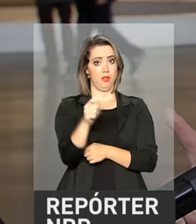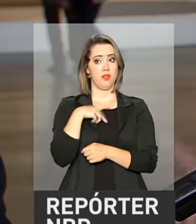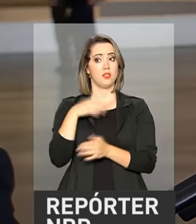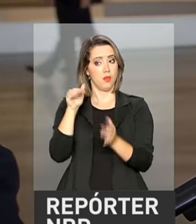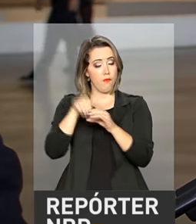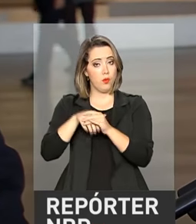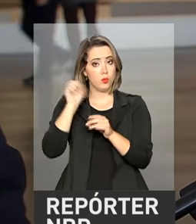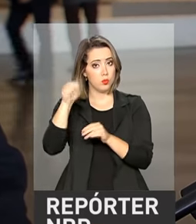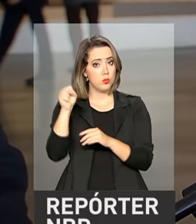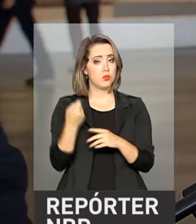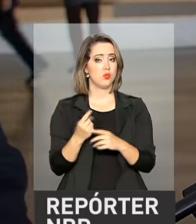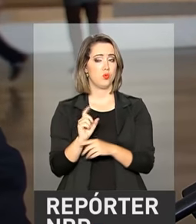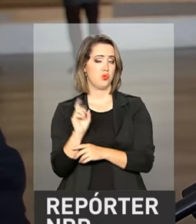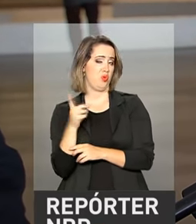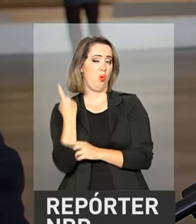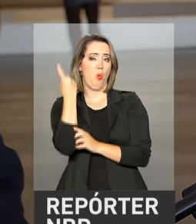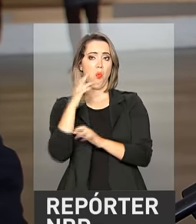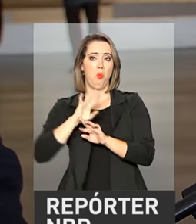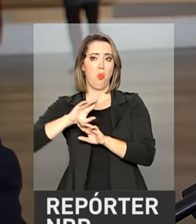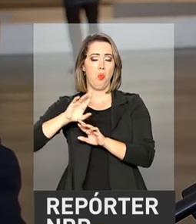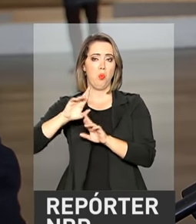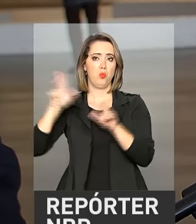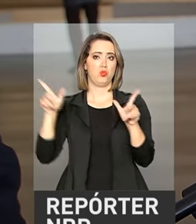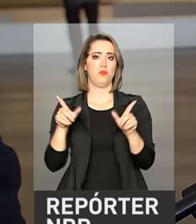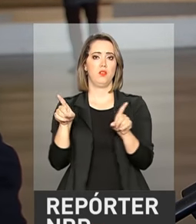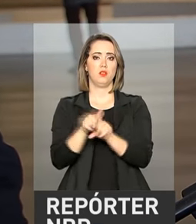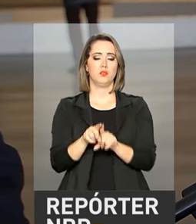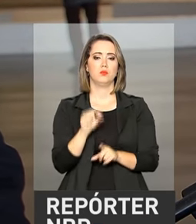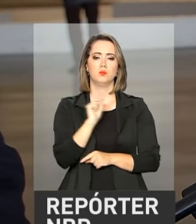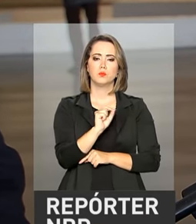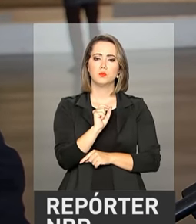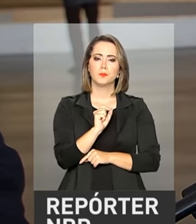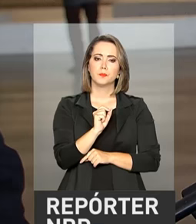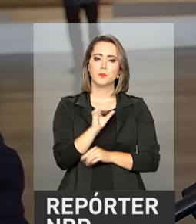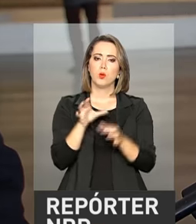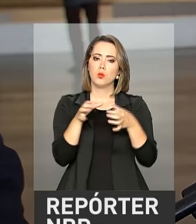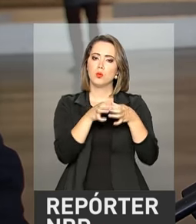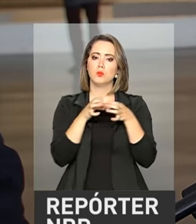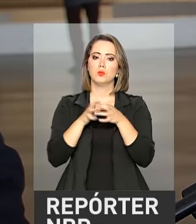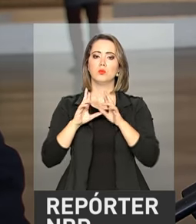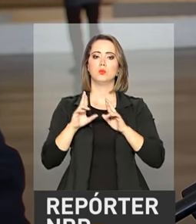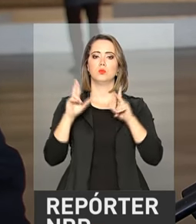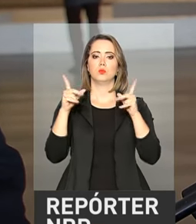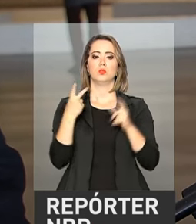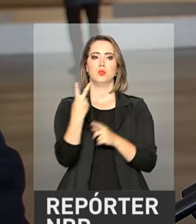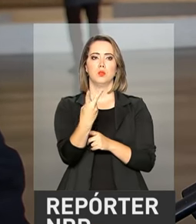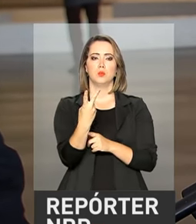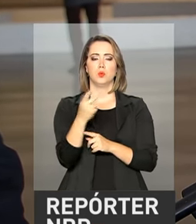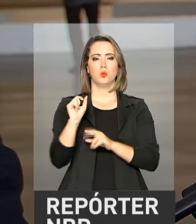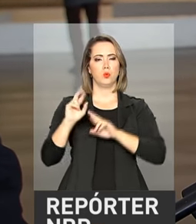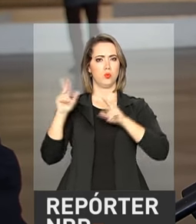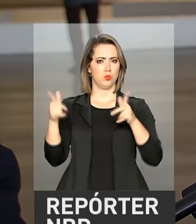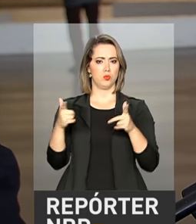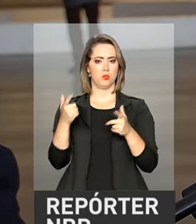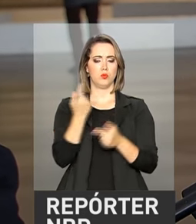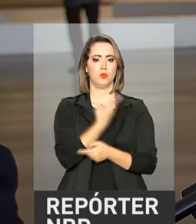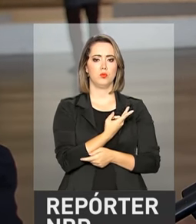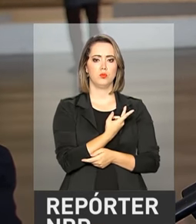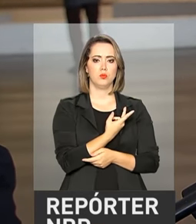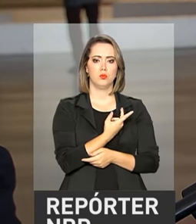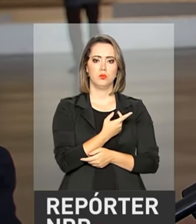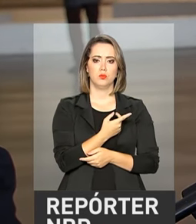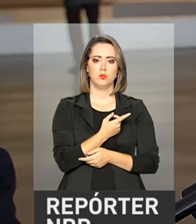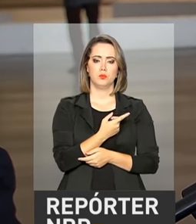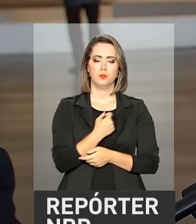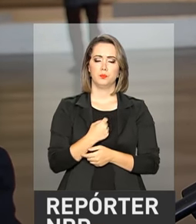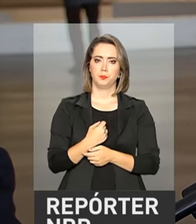voto divergente. Ontem foi mais o PSB. Mas tem dois ministros. PSB e o PR. Mas tem dois ministros. Dois ministros, sim, mas